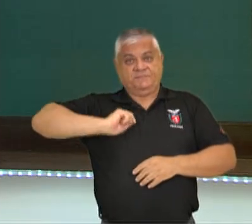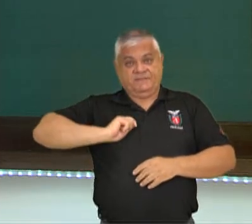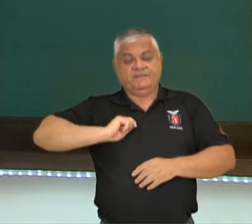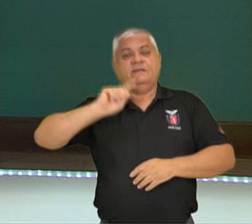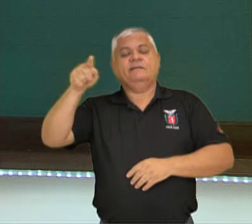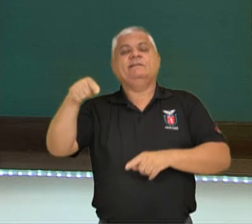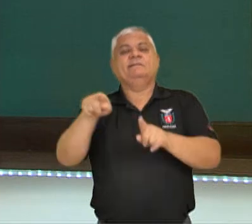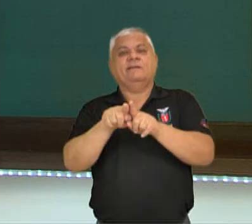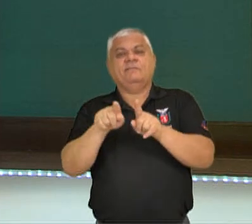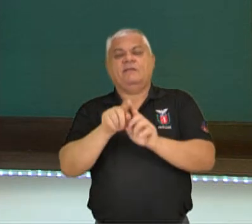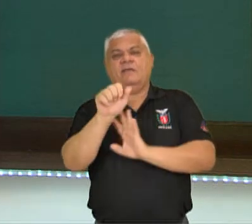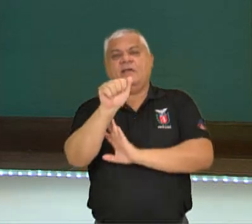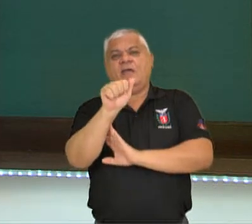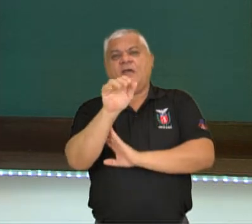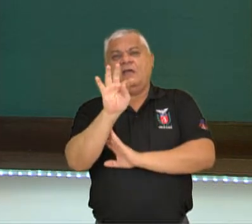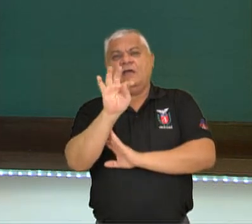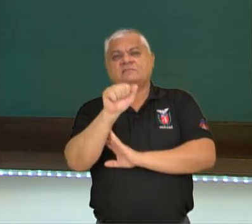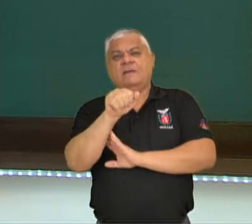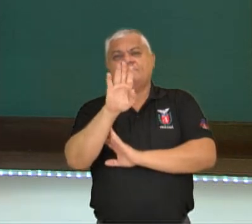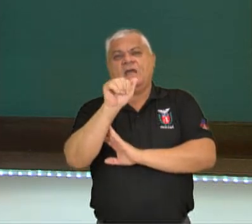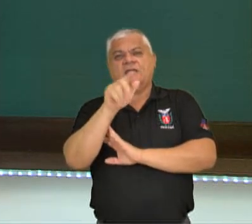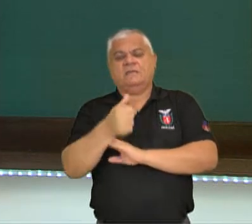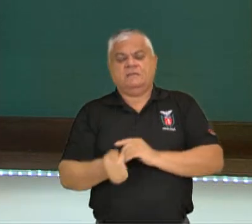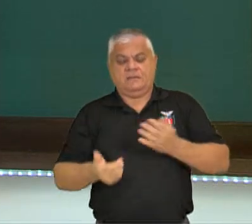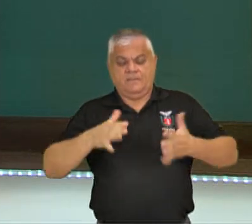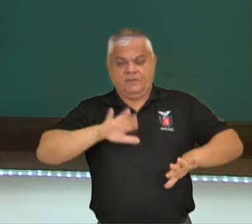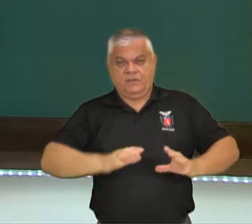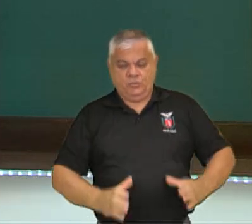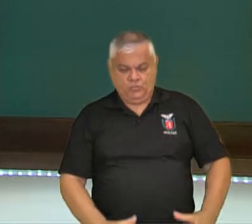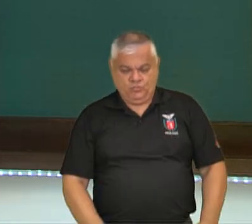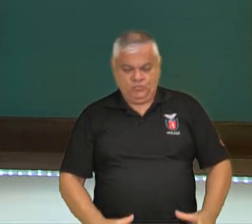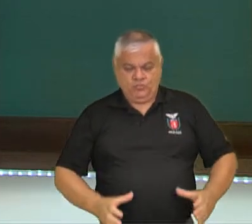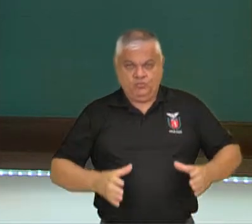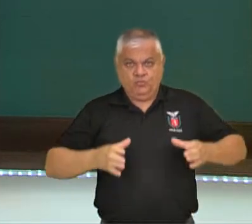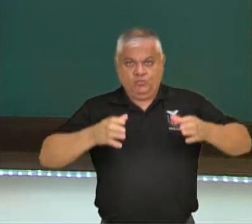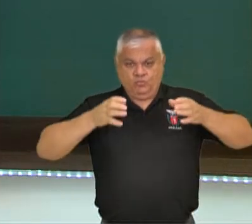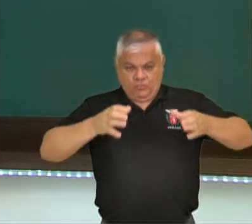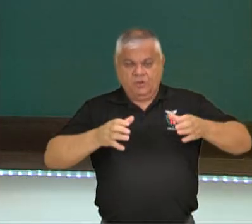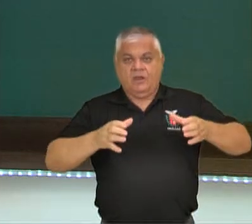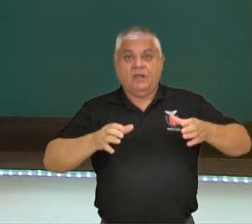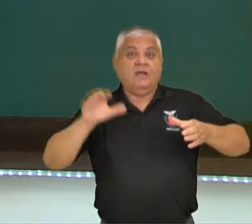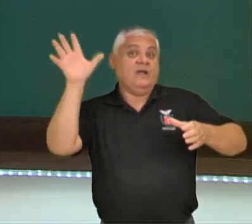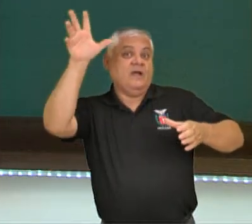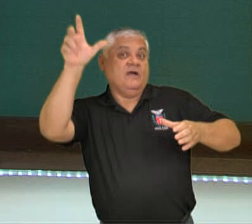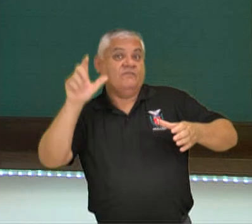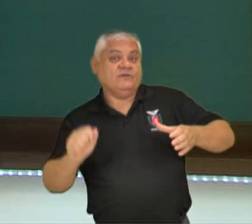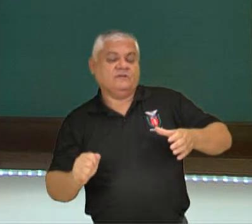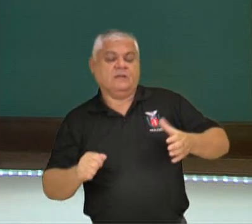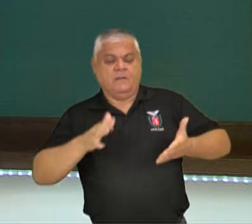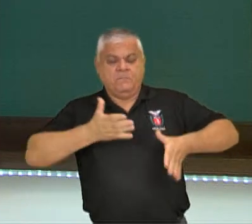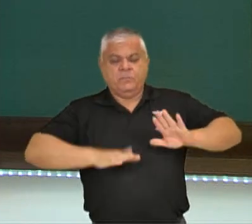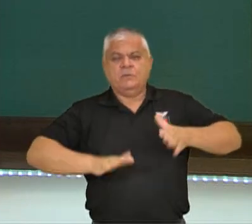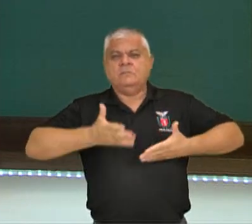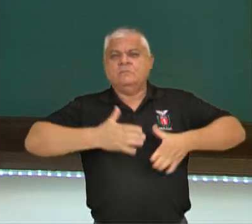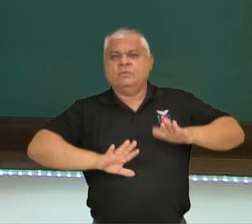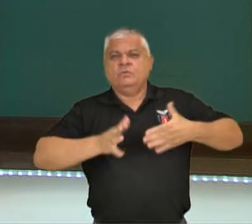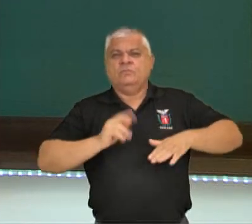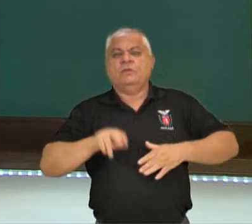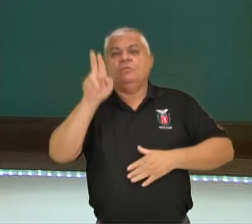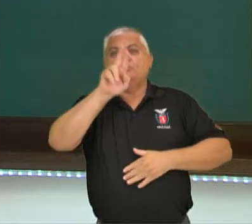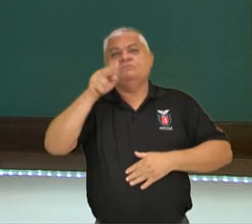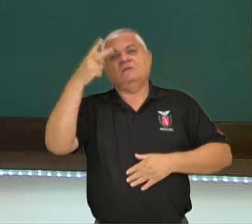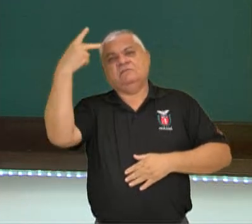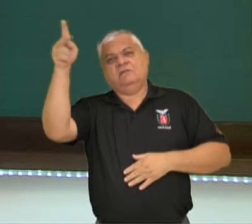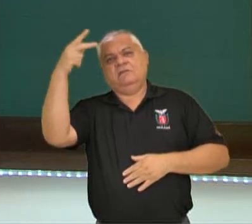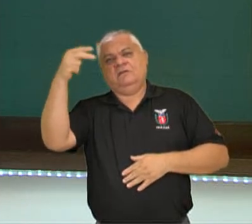também o atabaque, esse um tambor africano utilizado em rituais